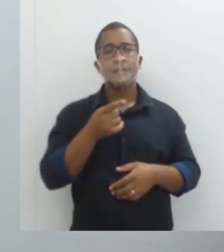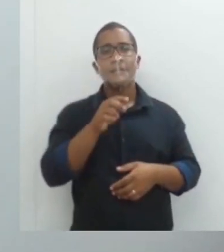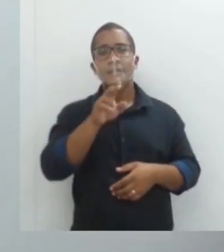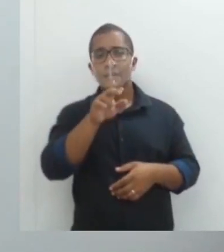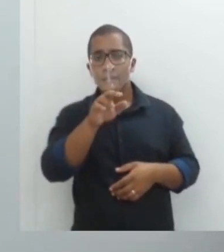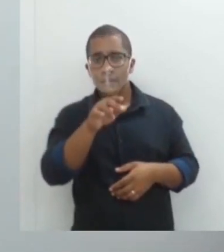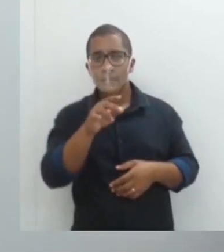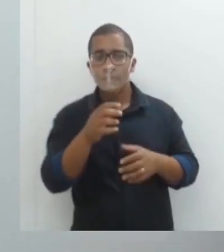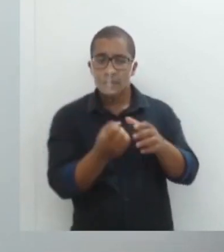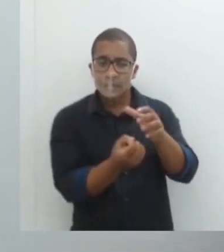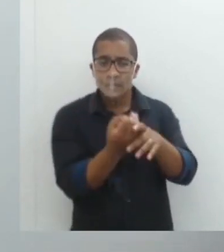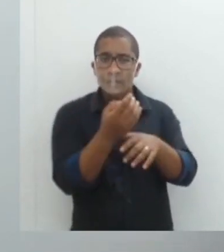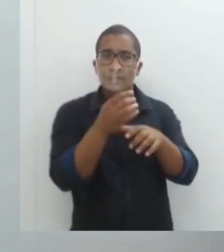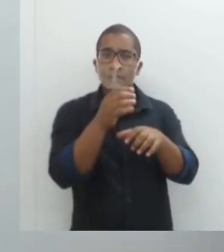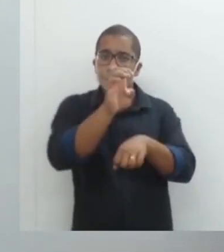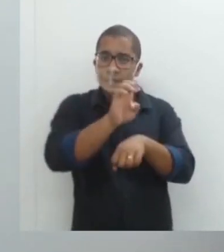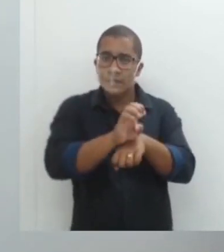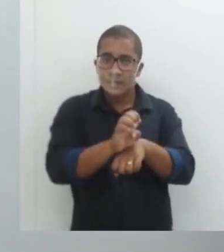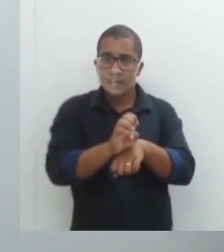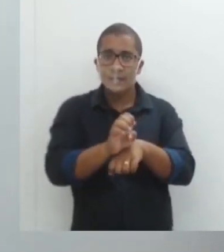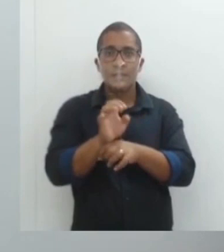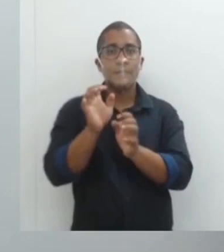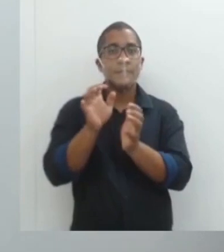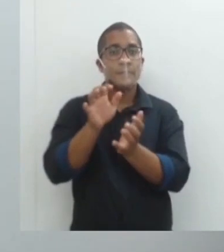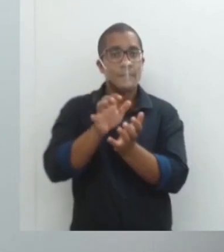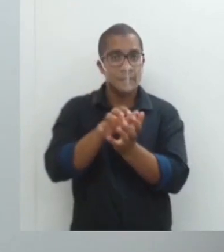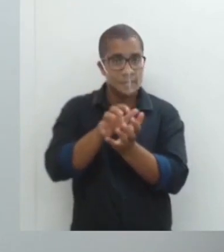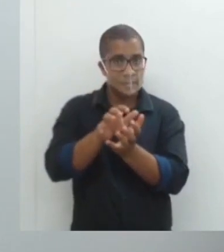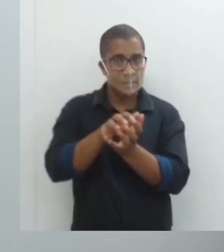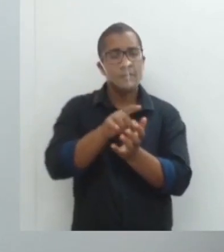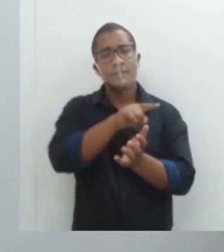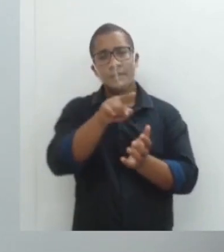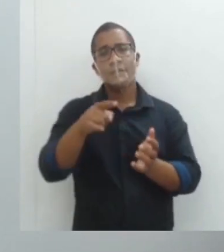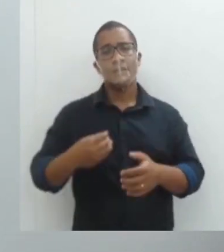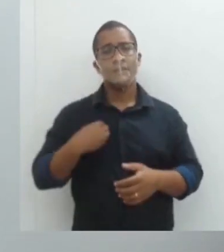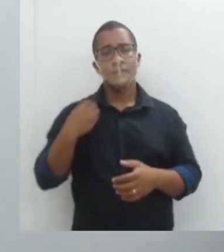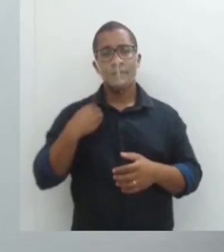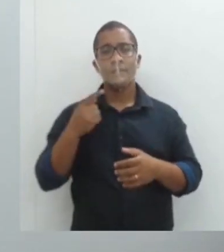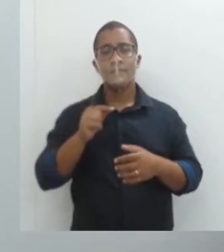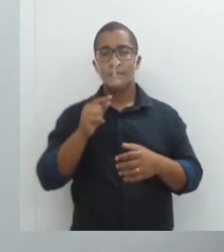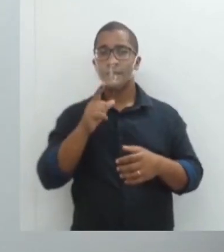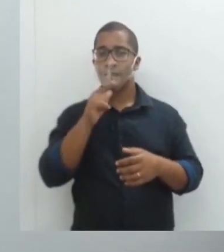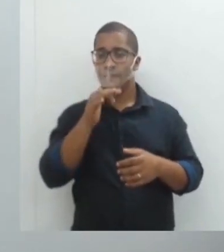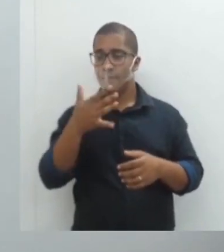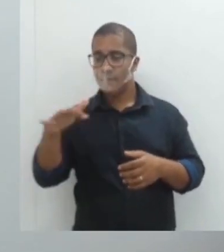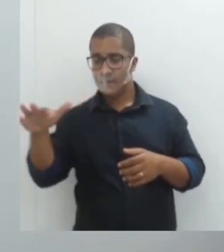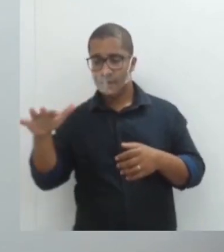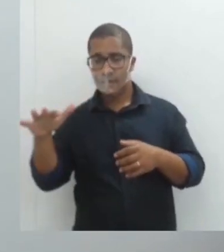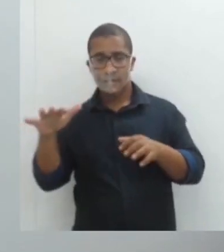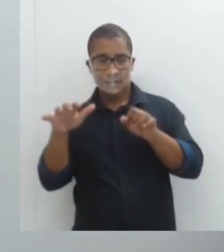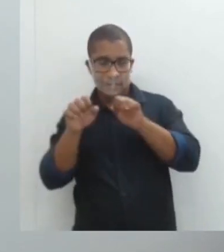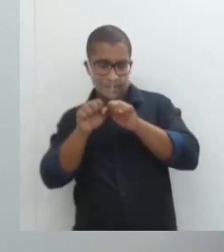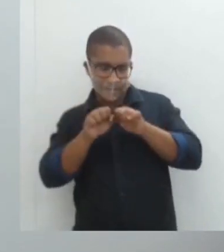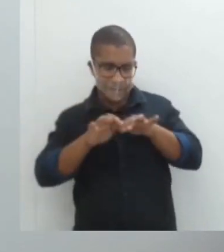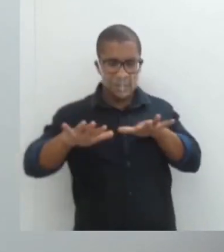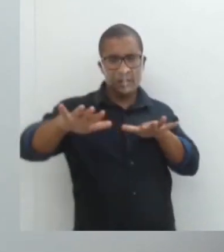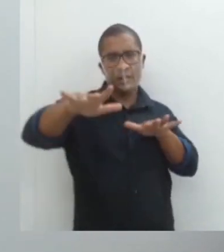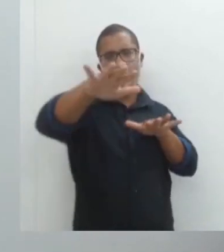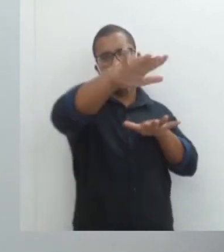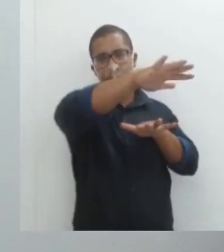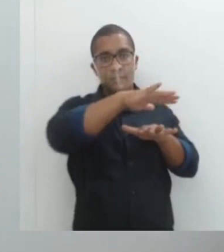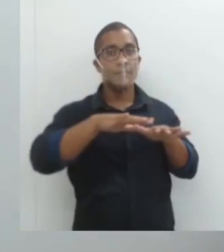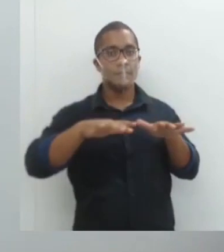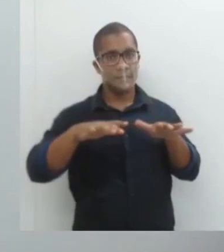do estado de Pernambuco, simplesmente eles viviam do litoral ao sertão,